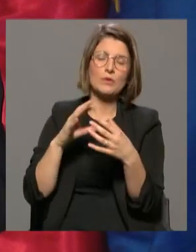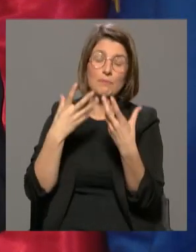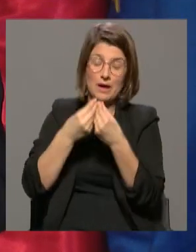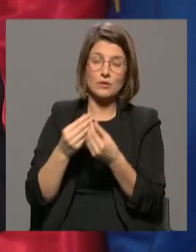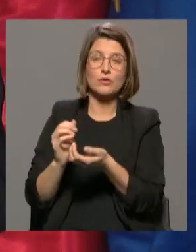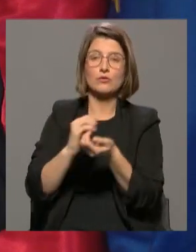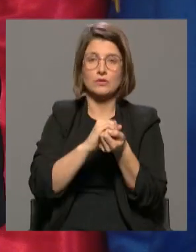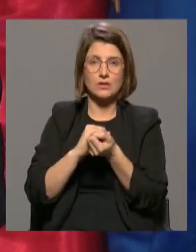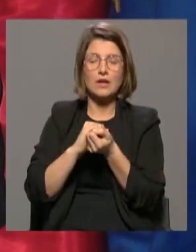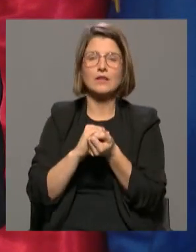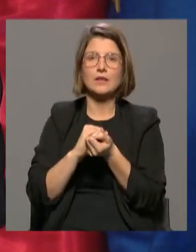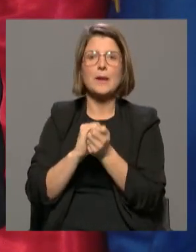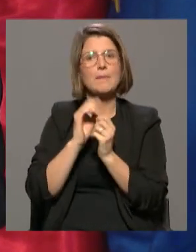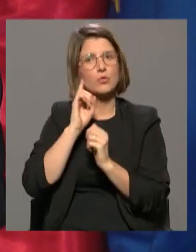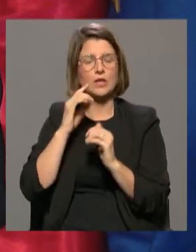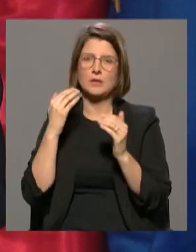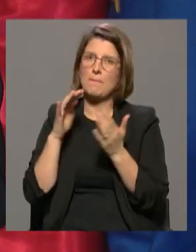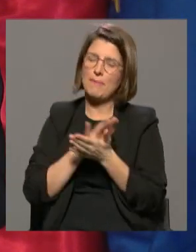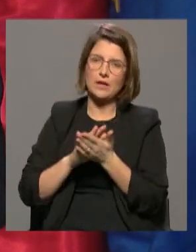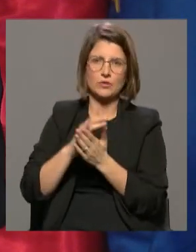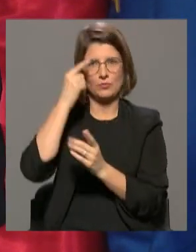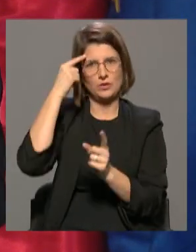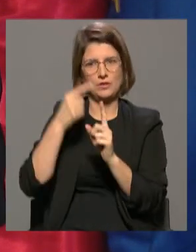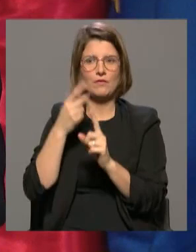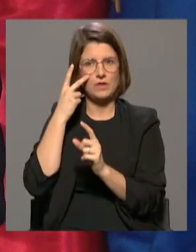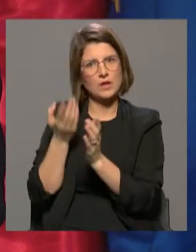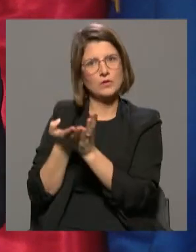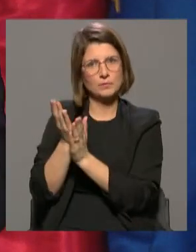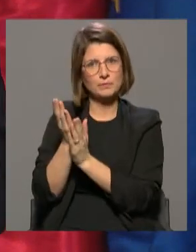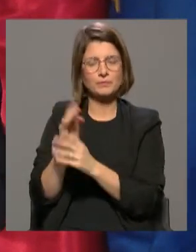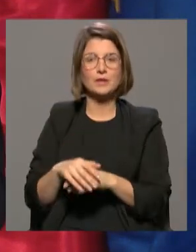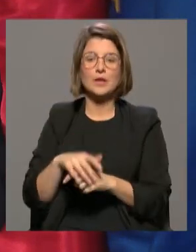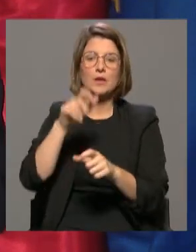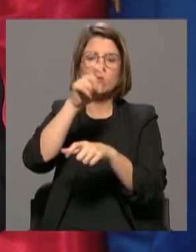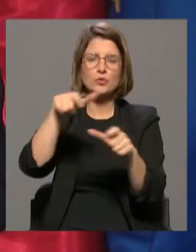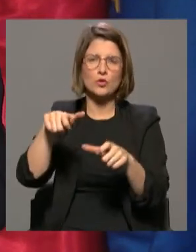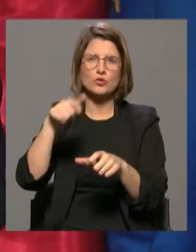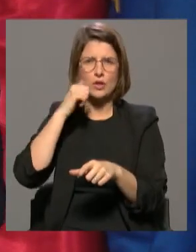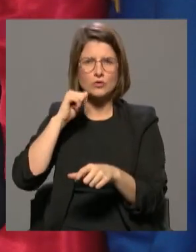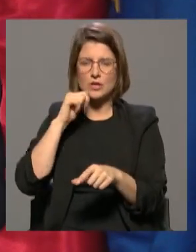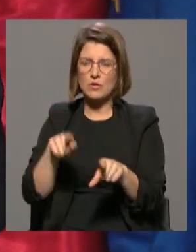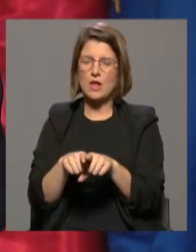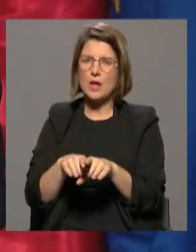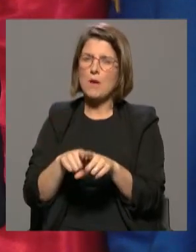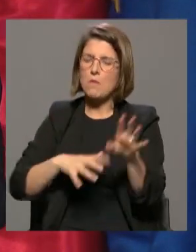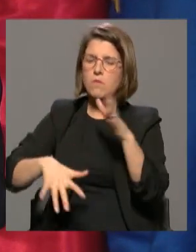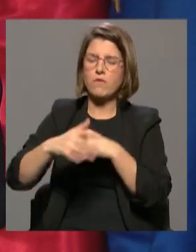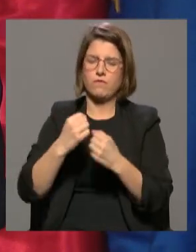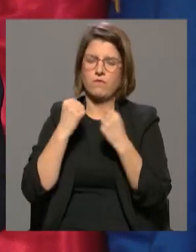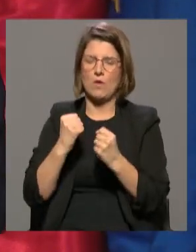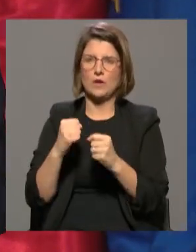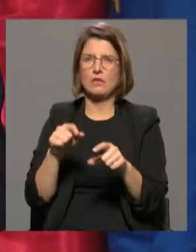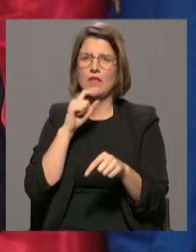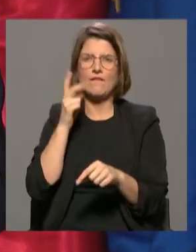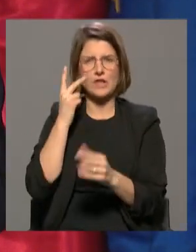fundamental para a sobrevivência os açorianos são pouco de fibra e Sobreviventes notos